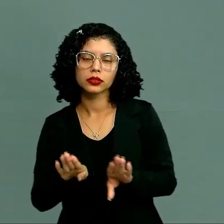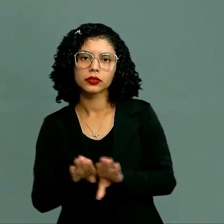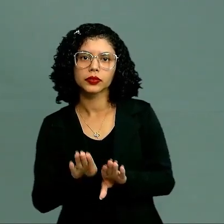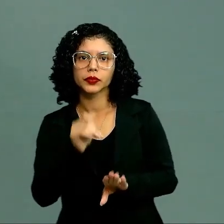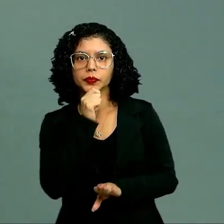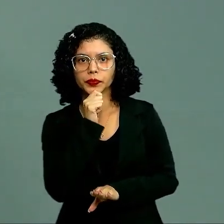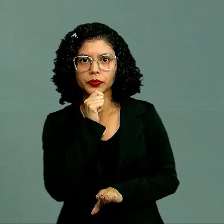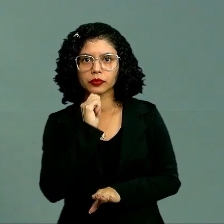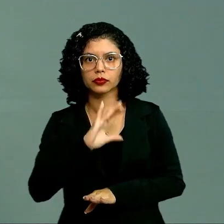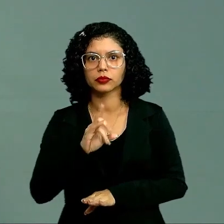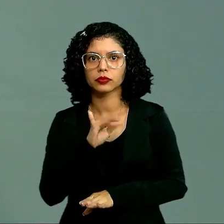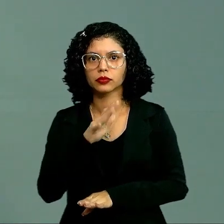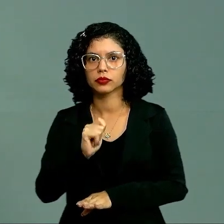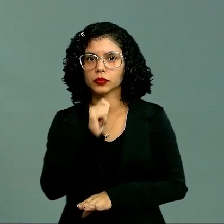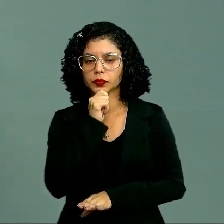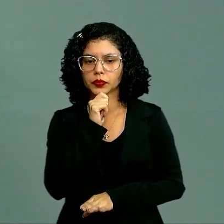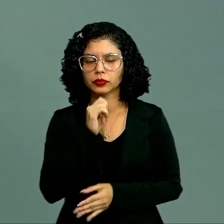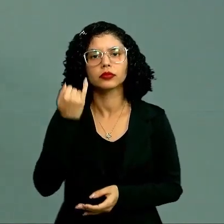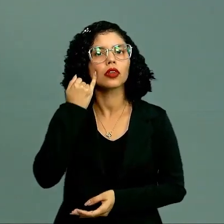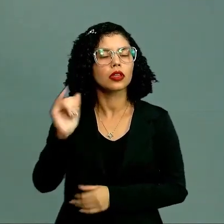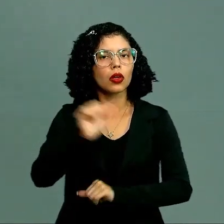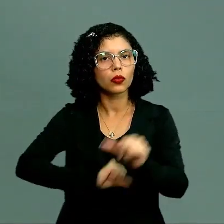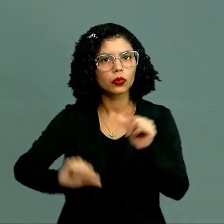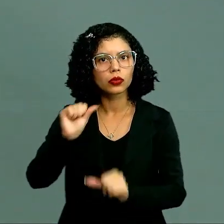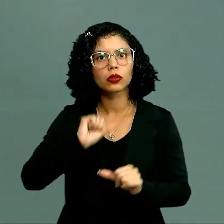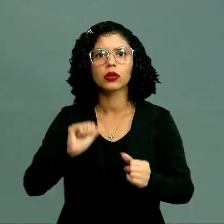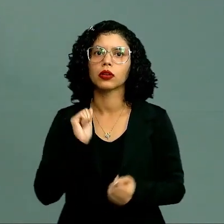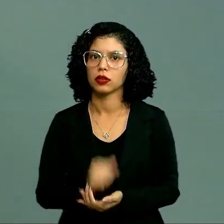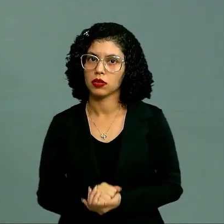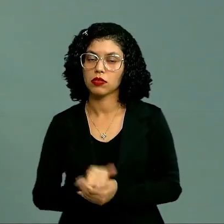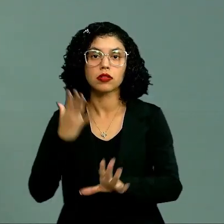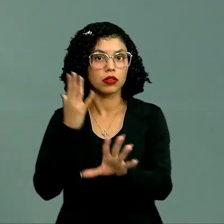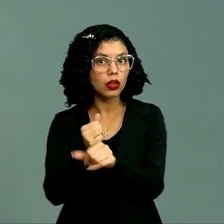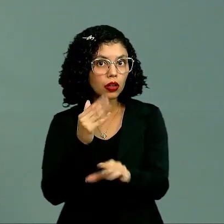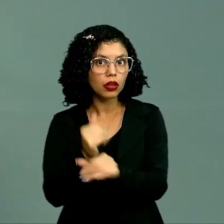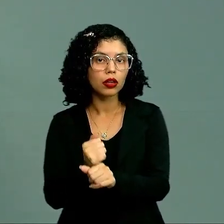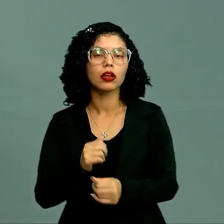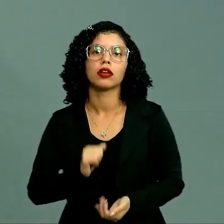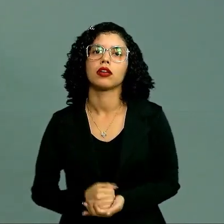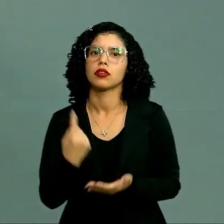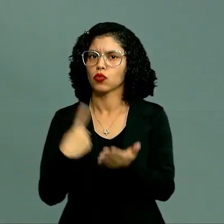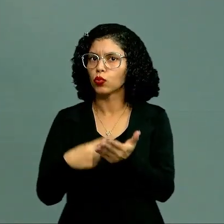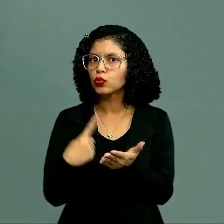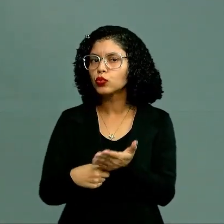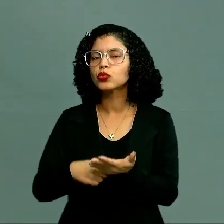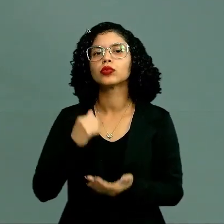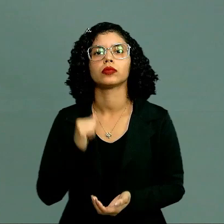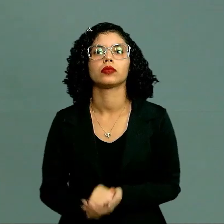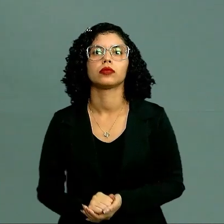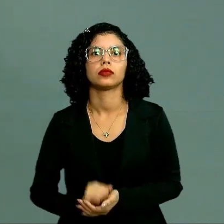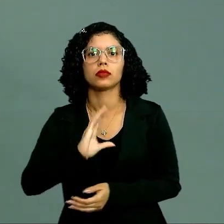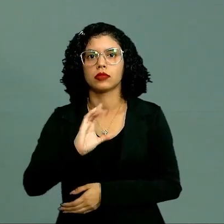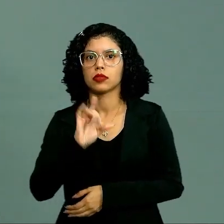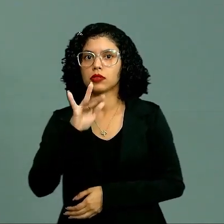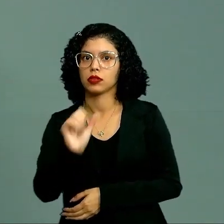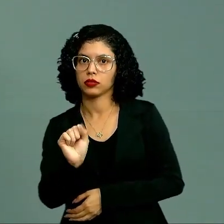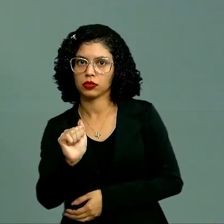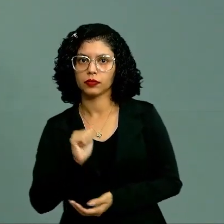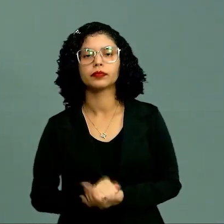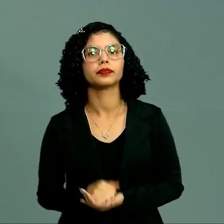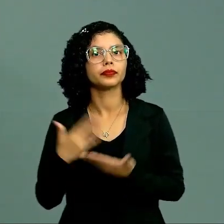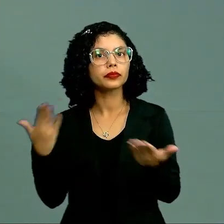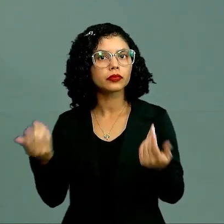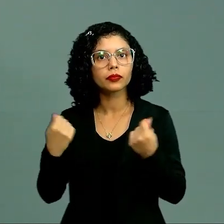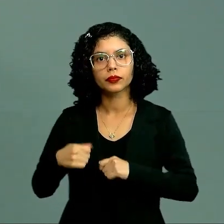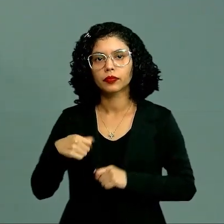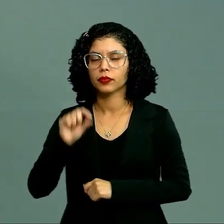existem conjunções que dão ideia contrária, de adição, de condição, de causa. Então, é